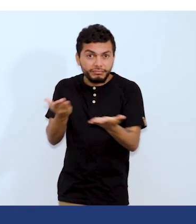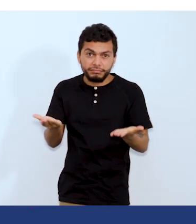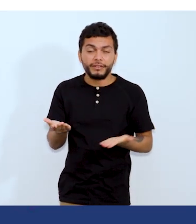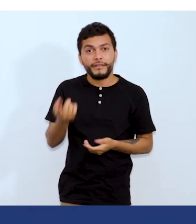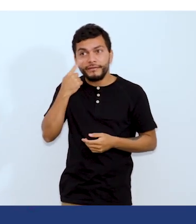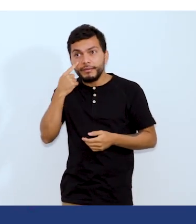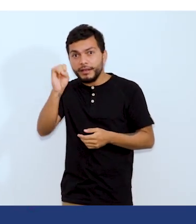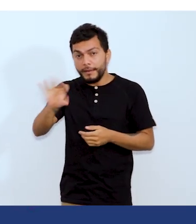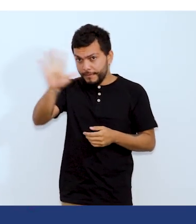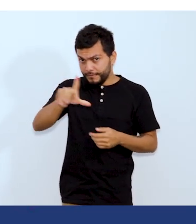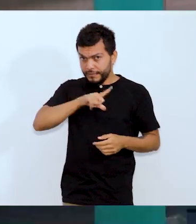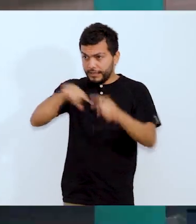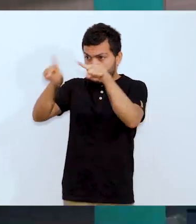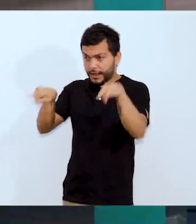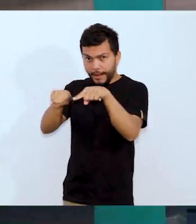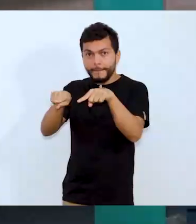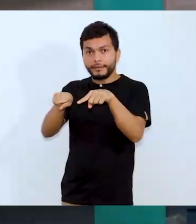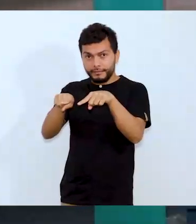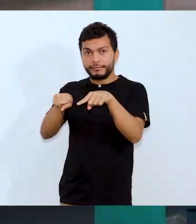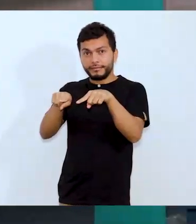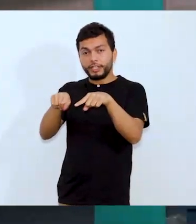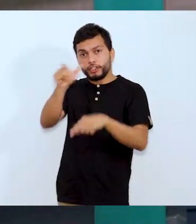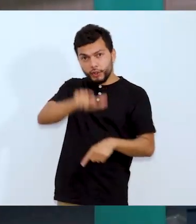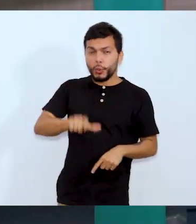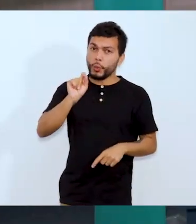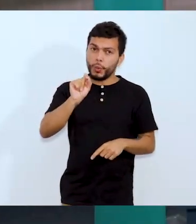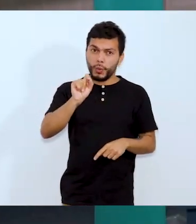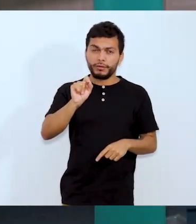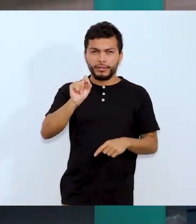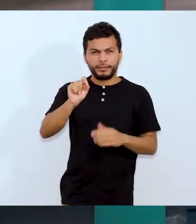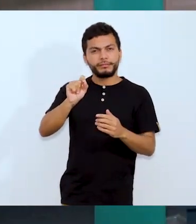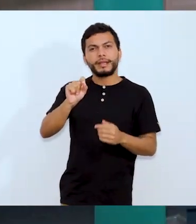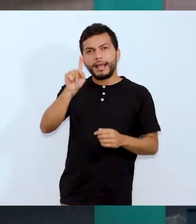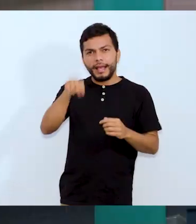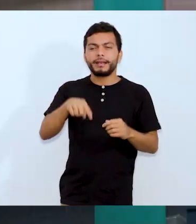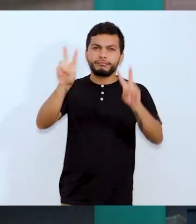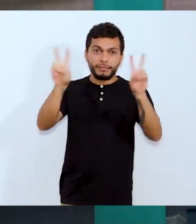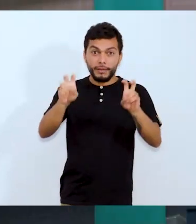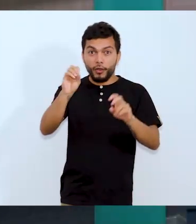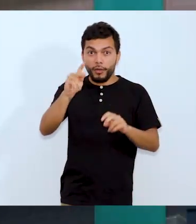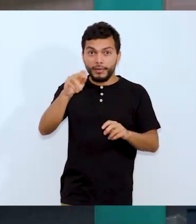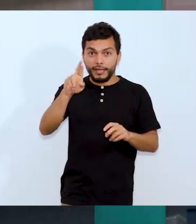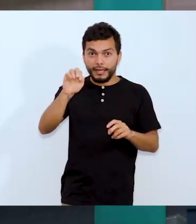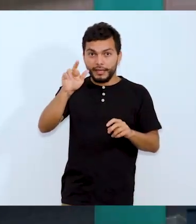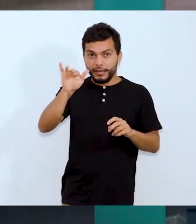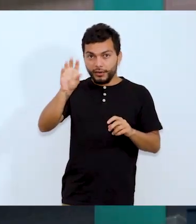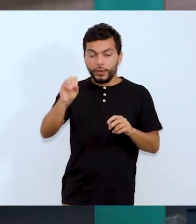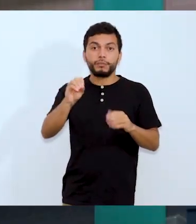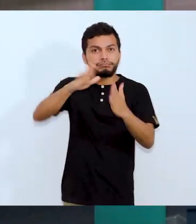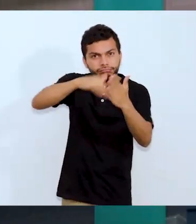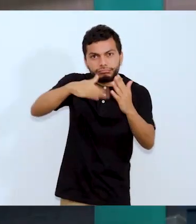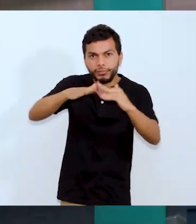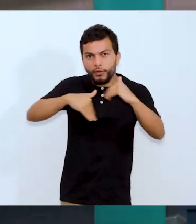essa imagem, essa tela, mais uma vez, eu falo, é uma tela que se chama Operários, pintada por Tarsila